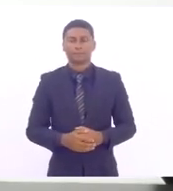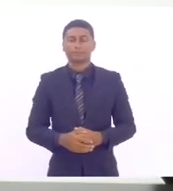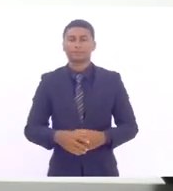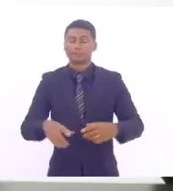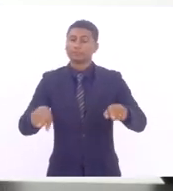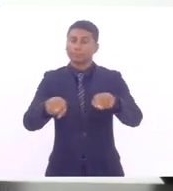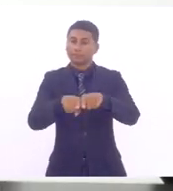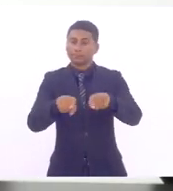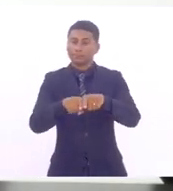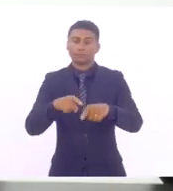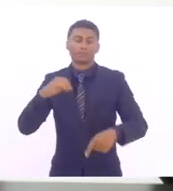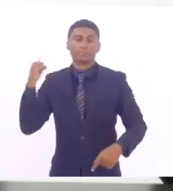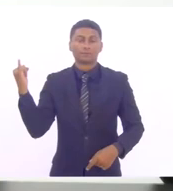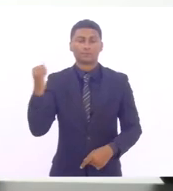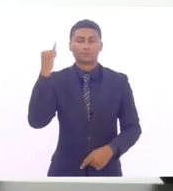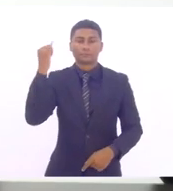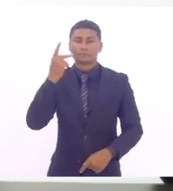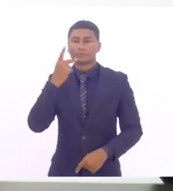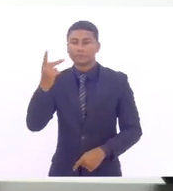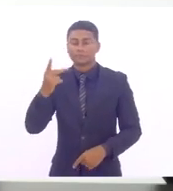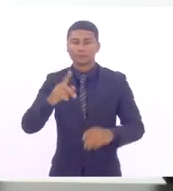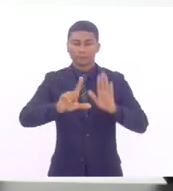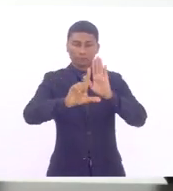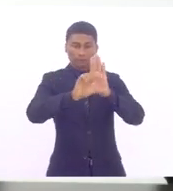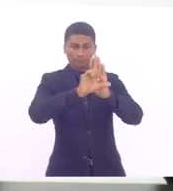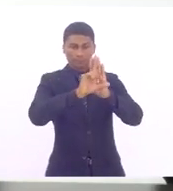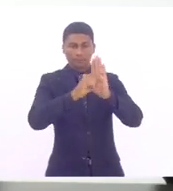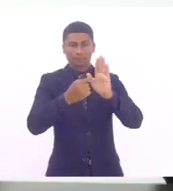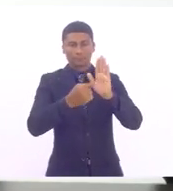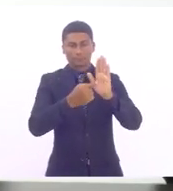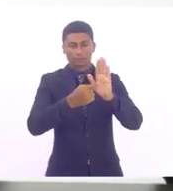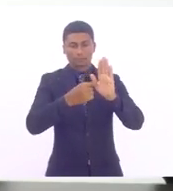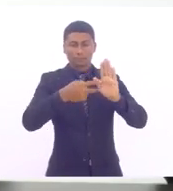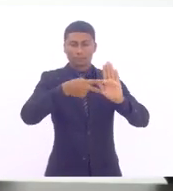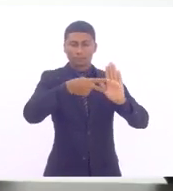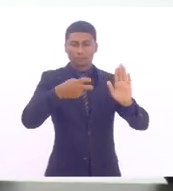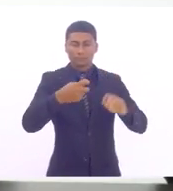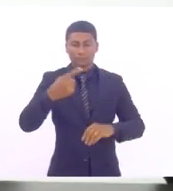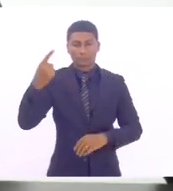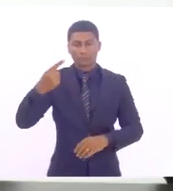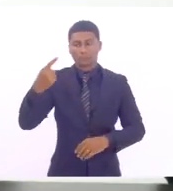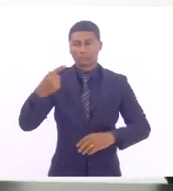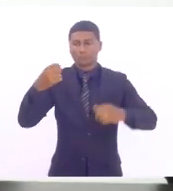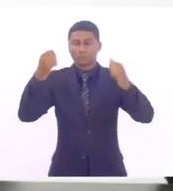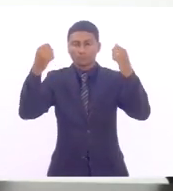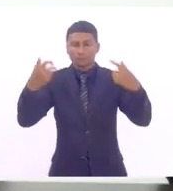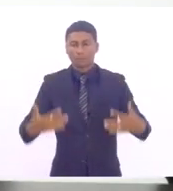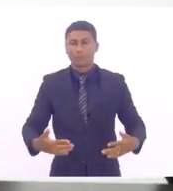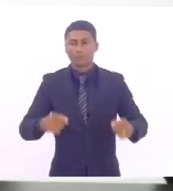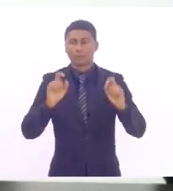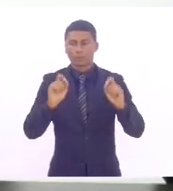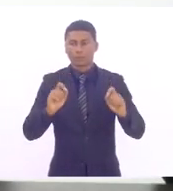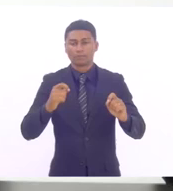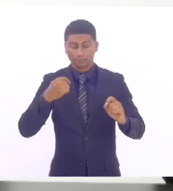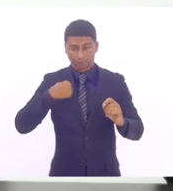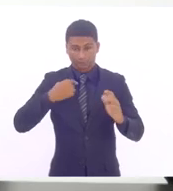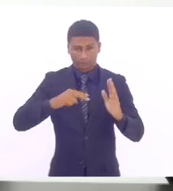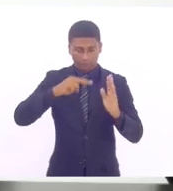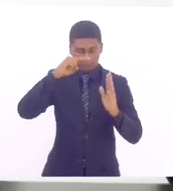importante mencionar que aqui o artigo 1º da lei fala da questão, estava lendo aqui atrás,